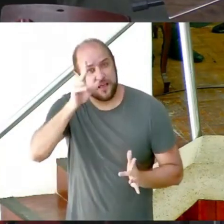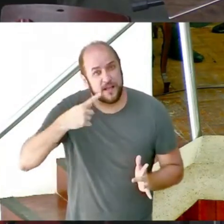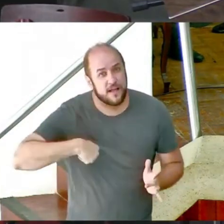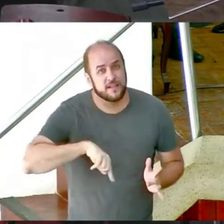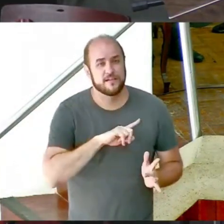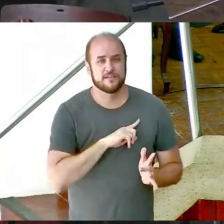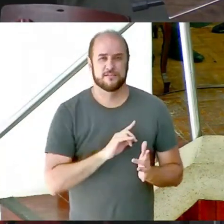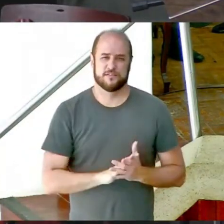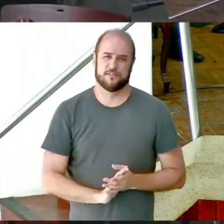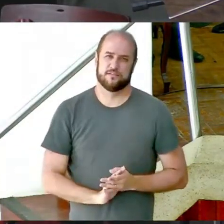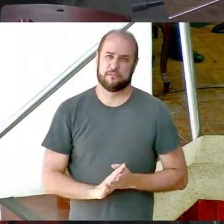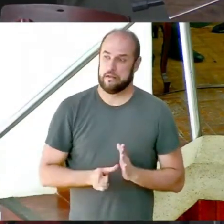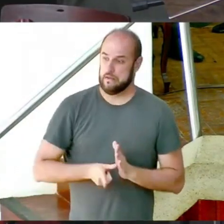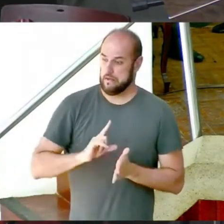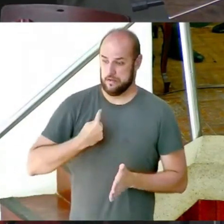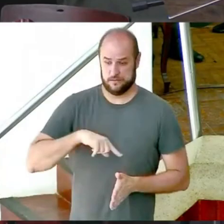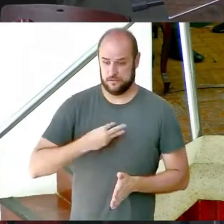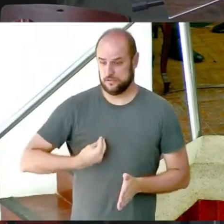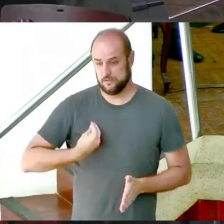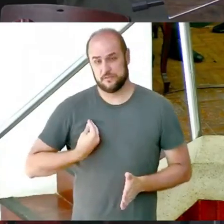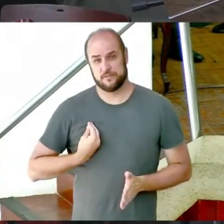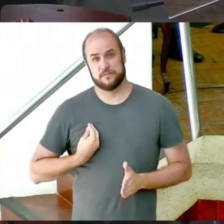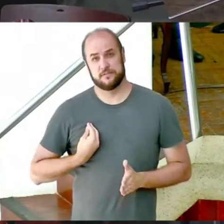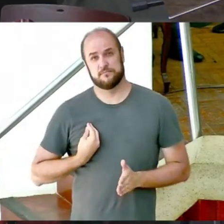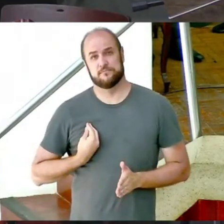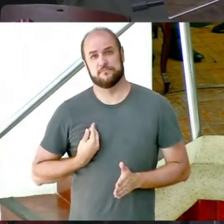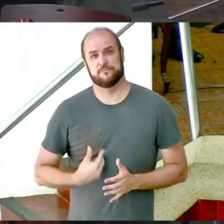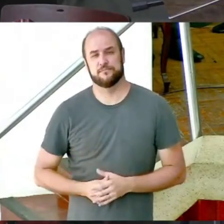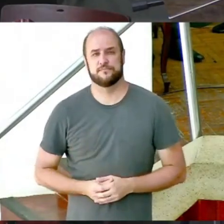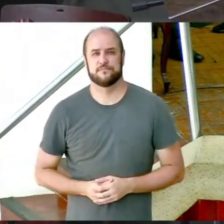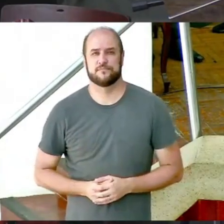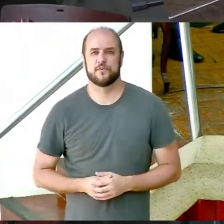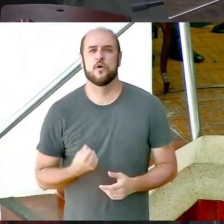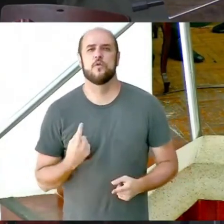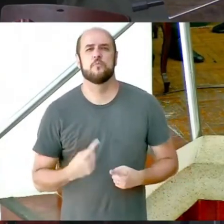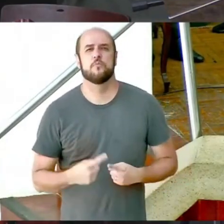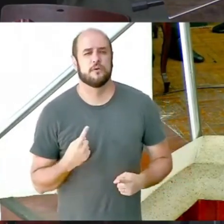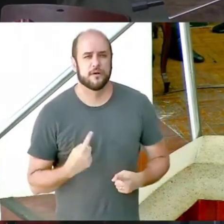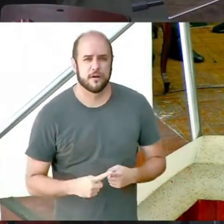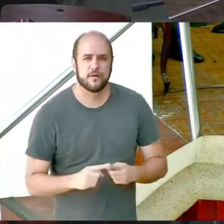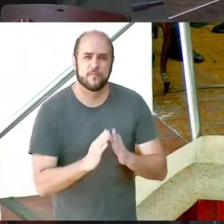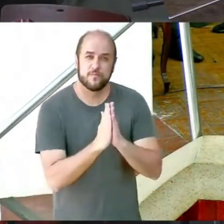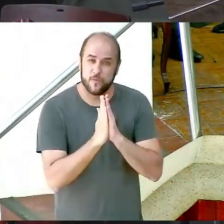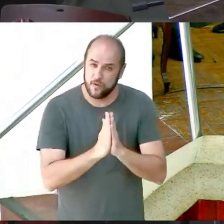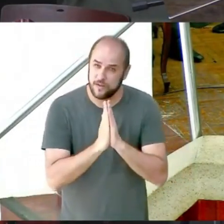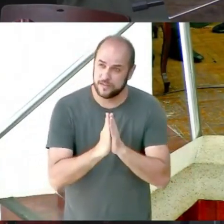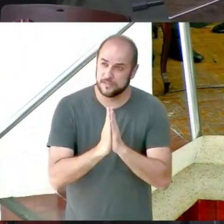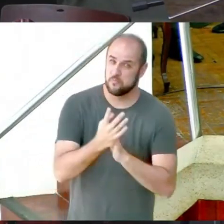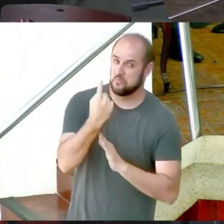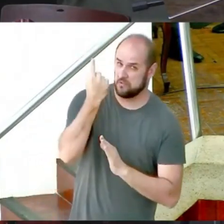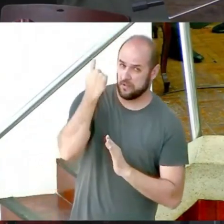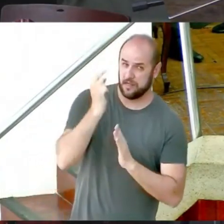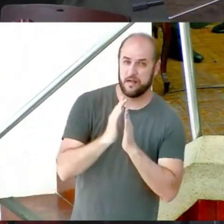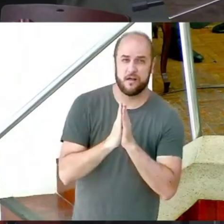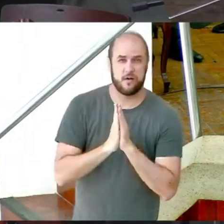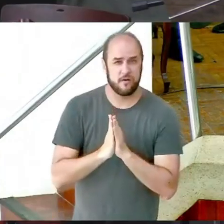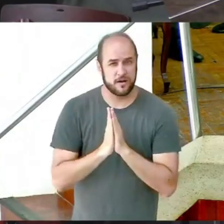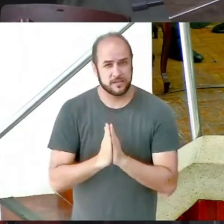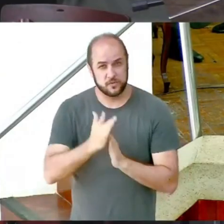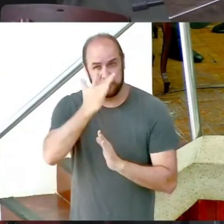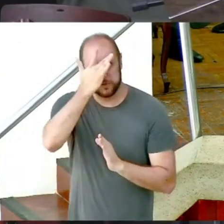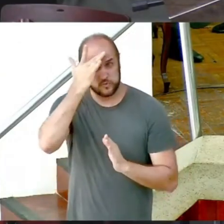dele, mesmo antes de nós vivermos. Porque ele orou na oração sacerdotal por aqueles que